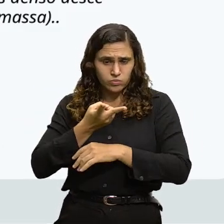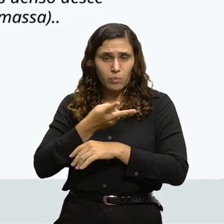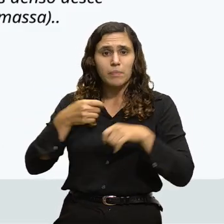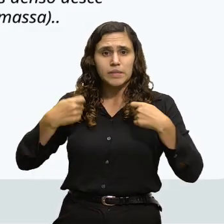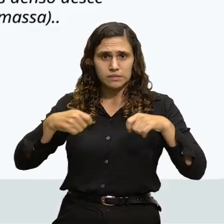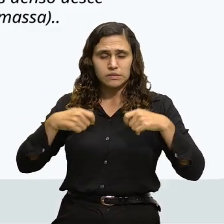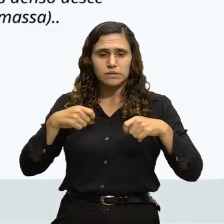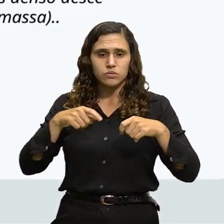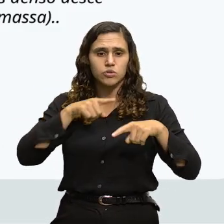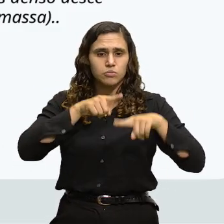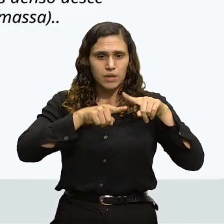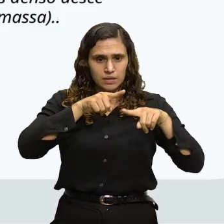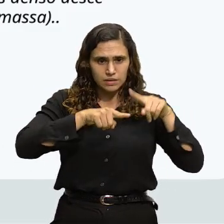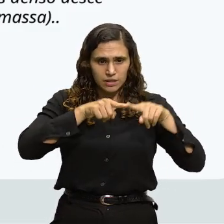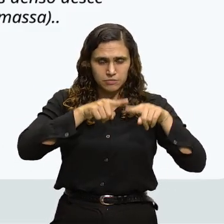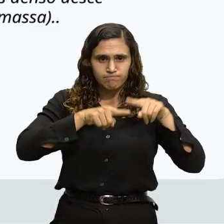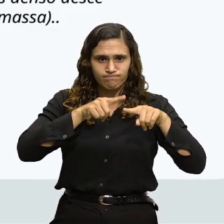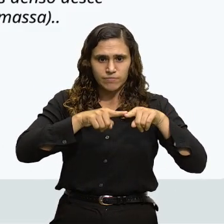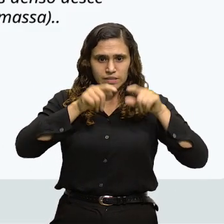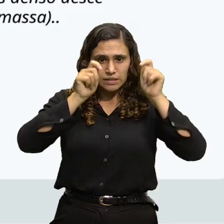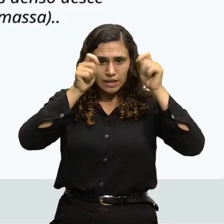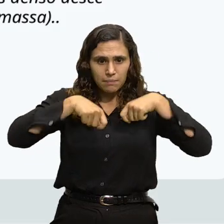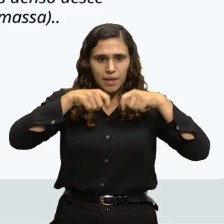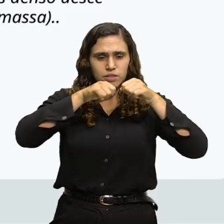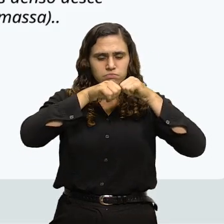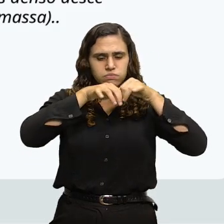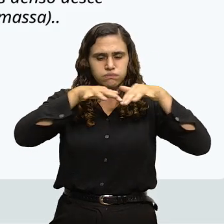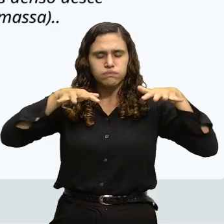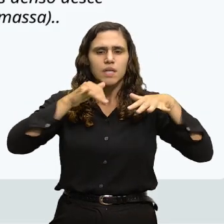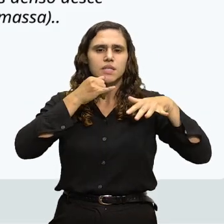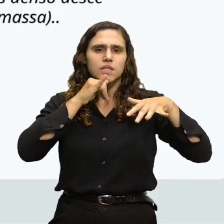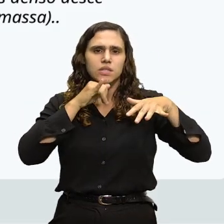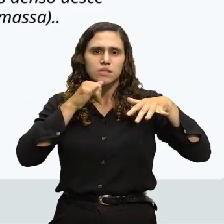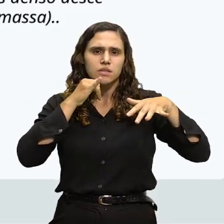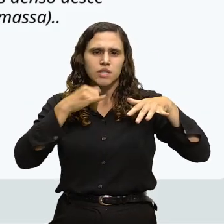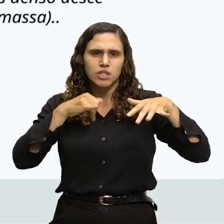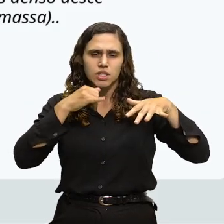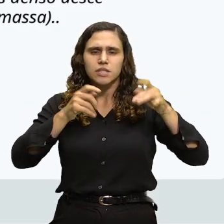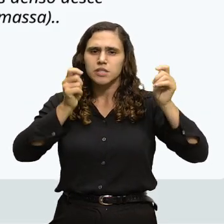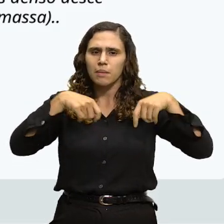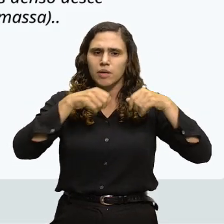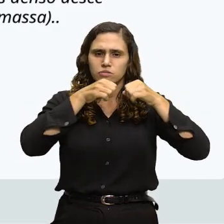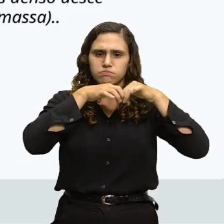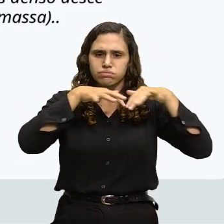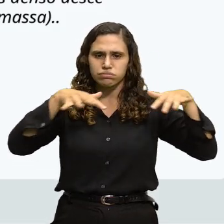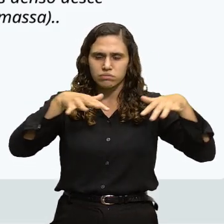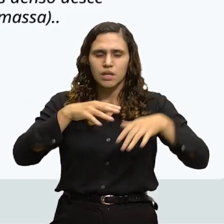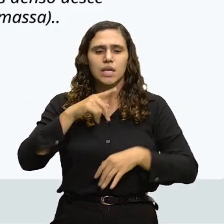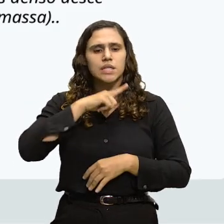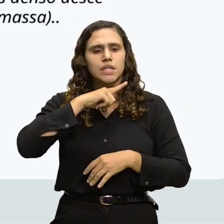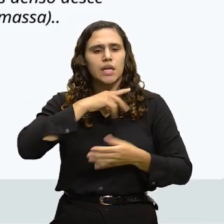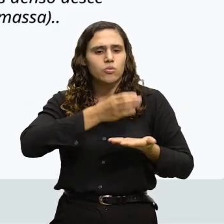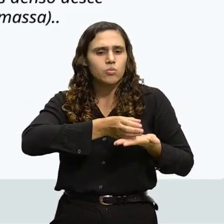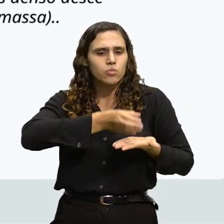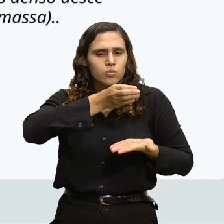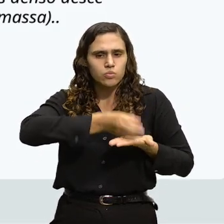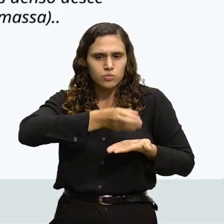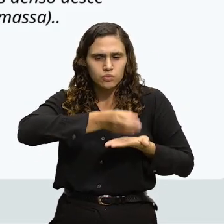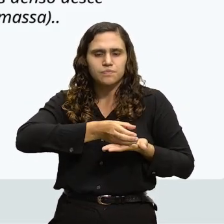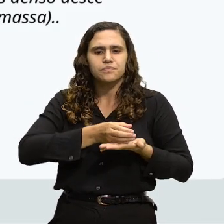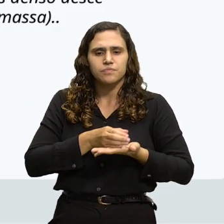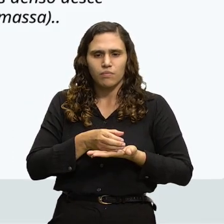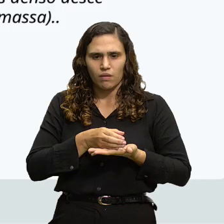de matéria para se propagar, para que a energia térmica se propague, tá? Aqui nós temos um recipiente que ele tem um